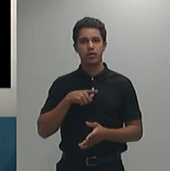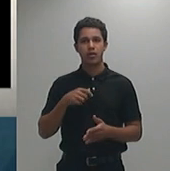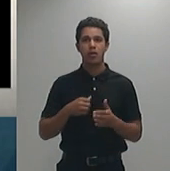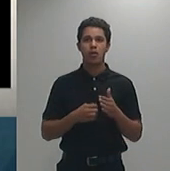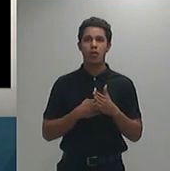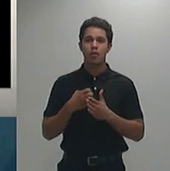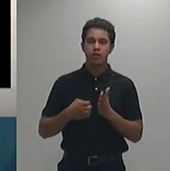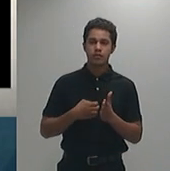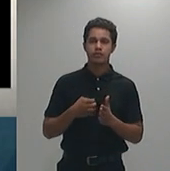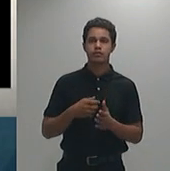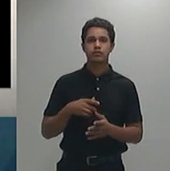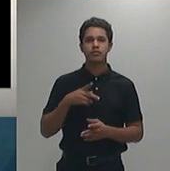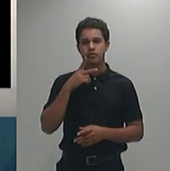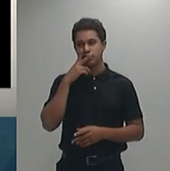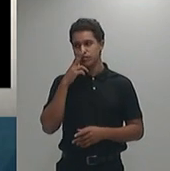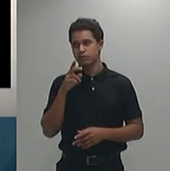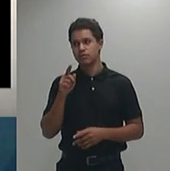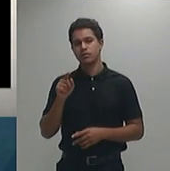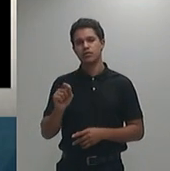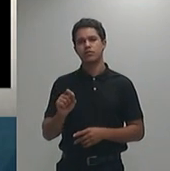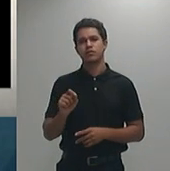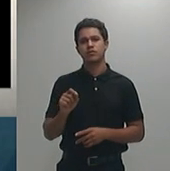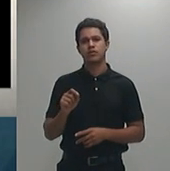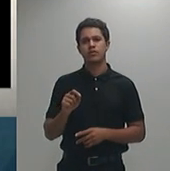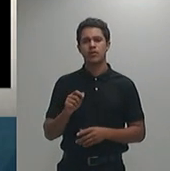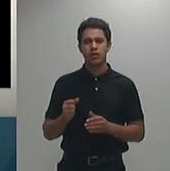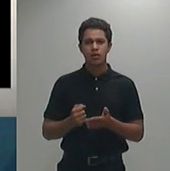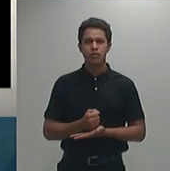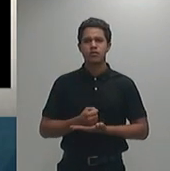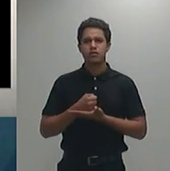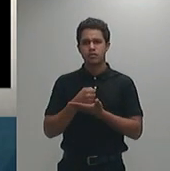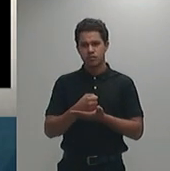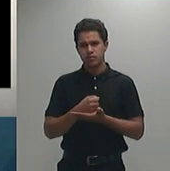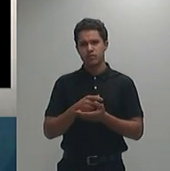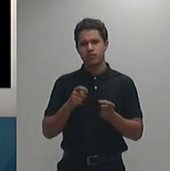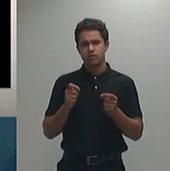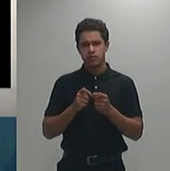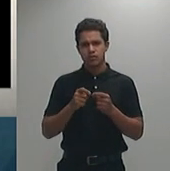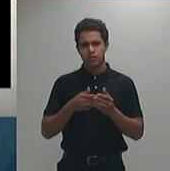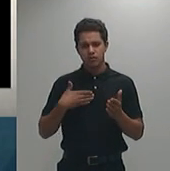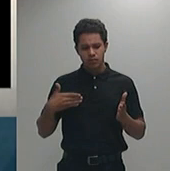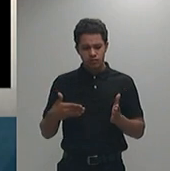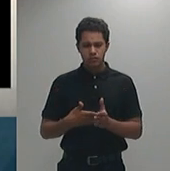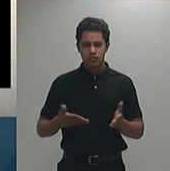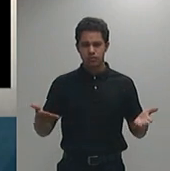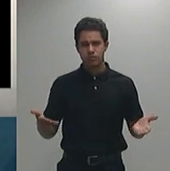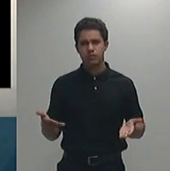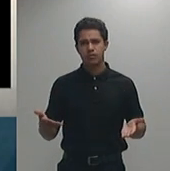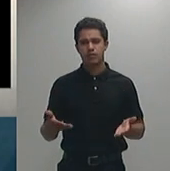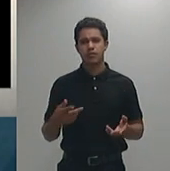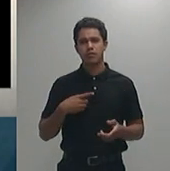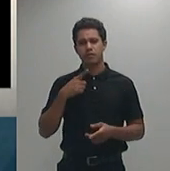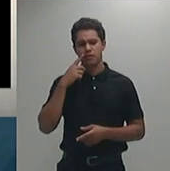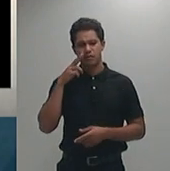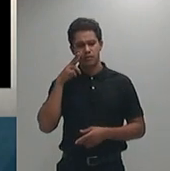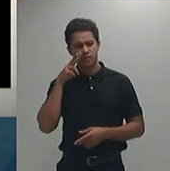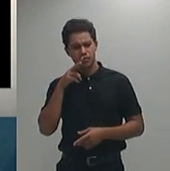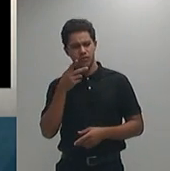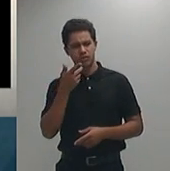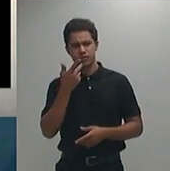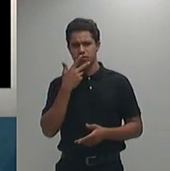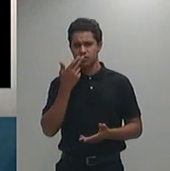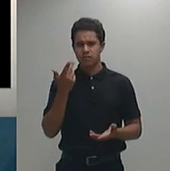parece que o apenas sustentações que foram feitas até agora a impressão que se fica é de que os minoritários